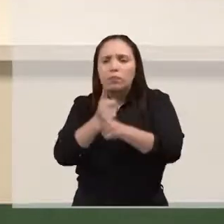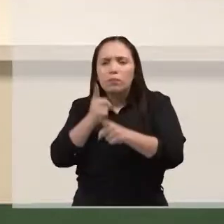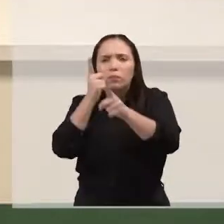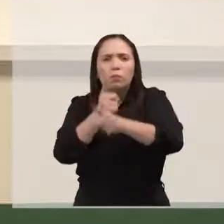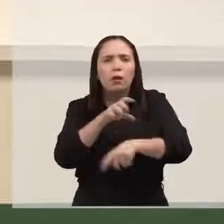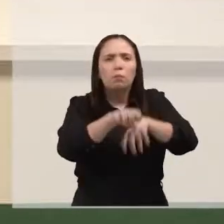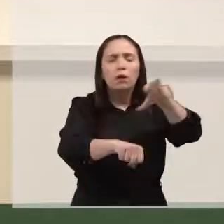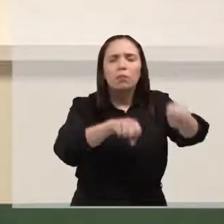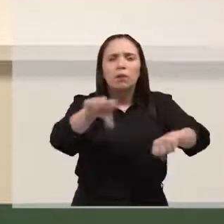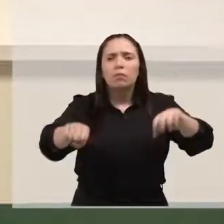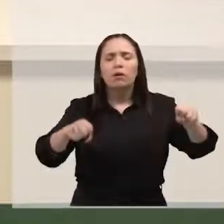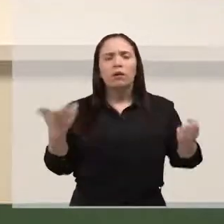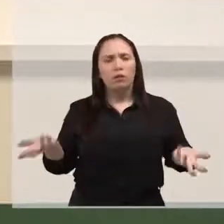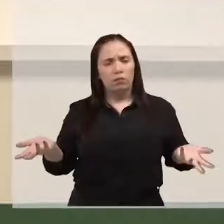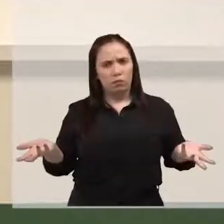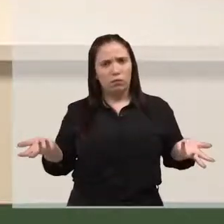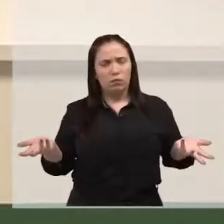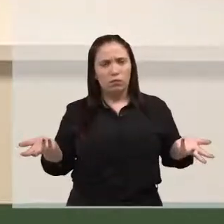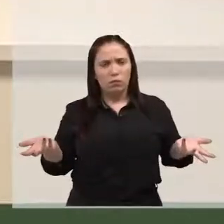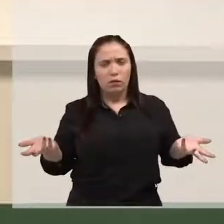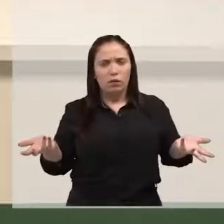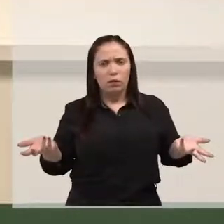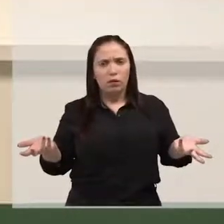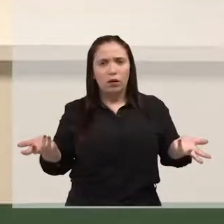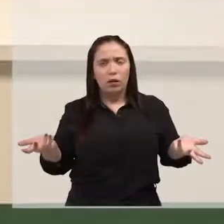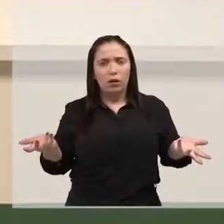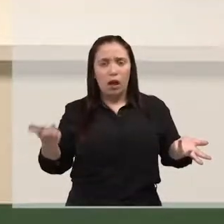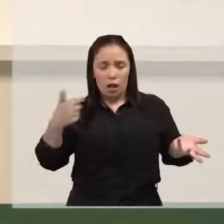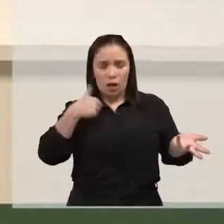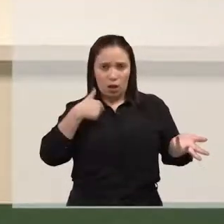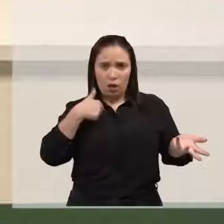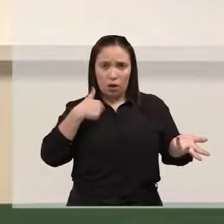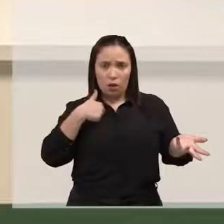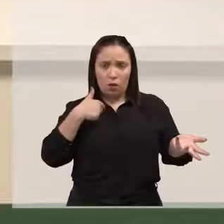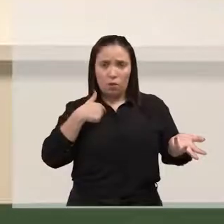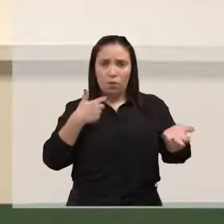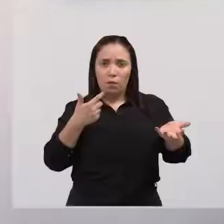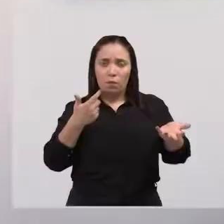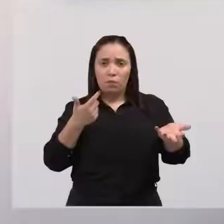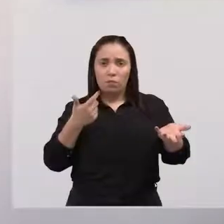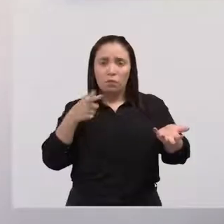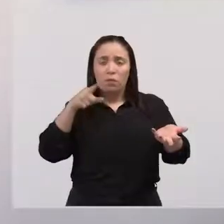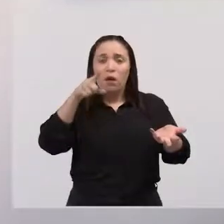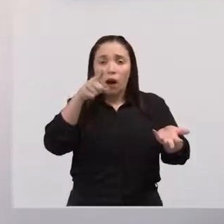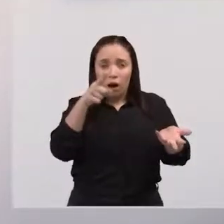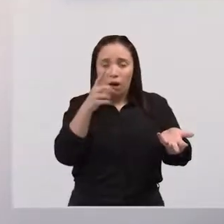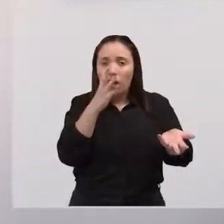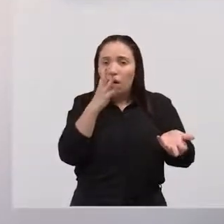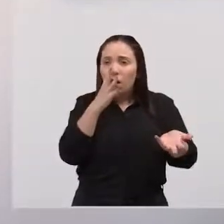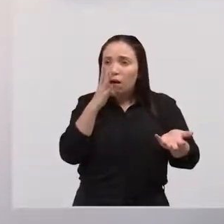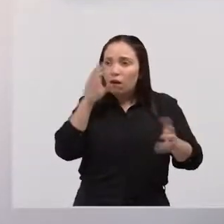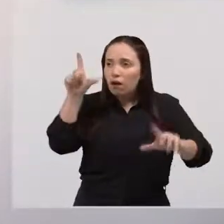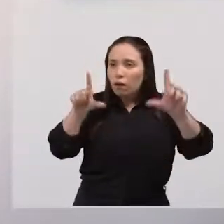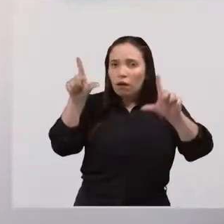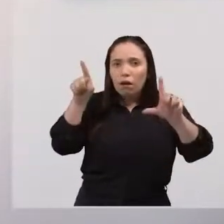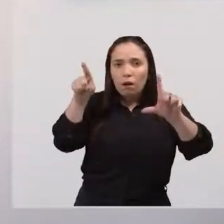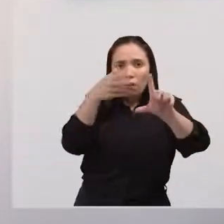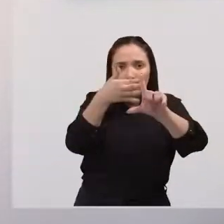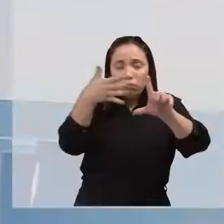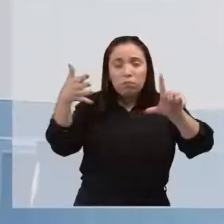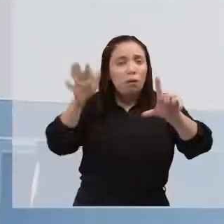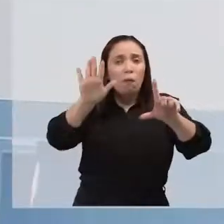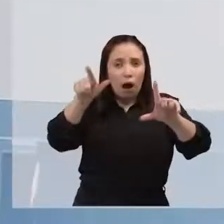verdade com o veredito, o que é que interessa a você, a mim, um processo desse sem estar concluso? Vamos supor que